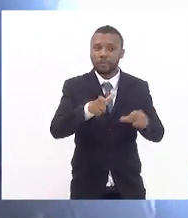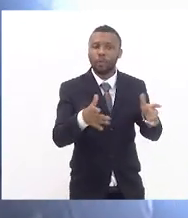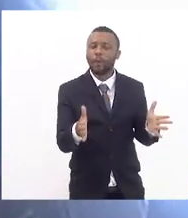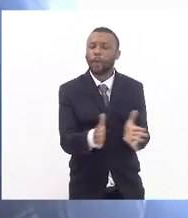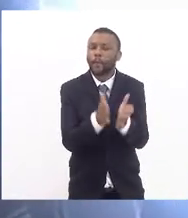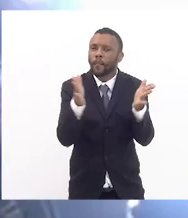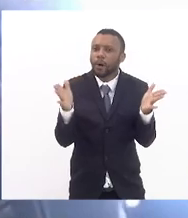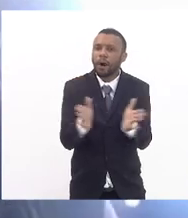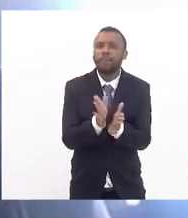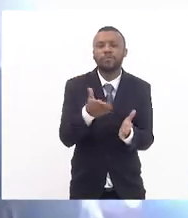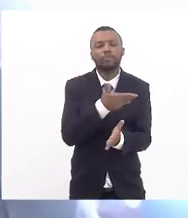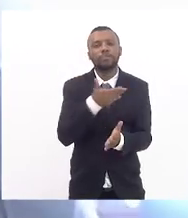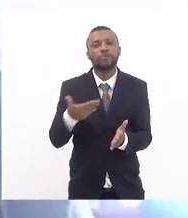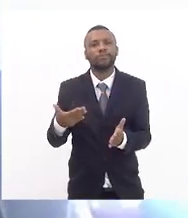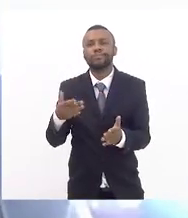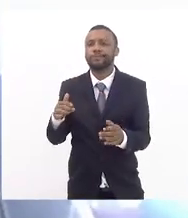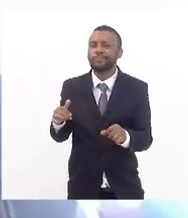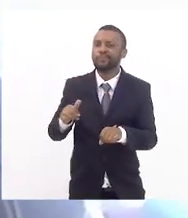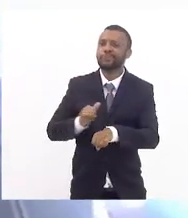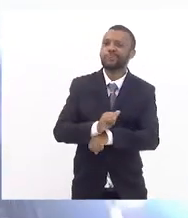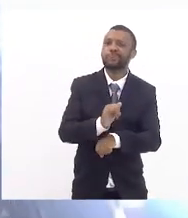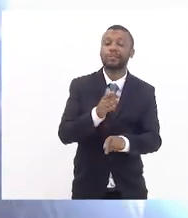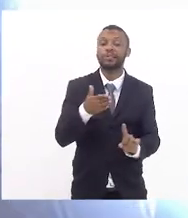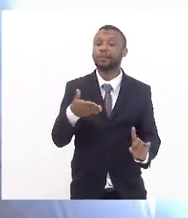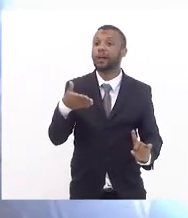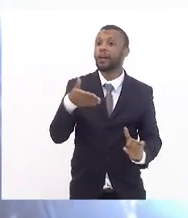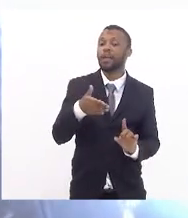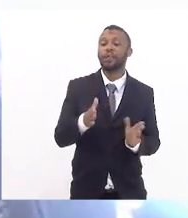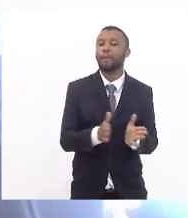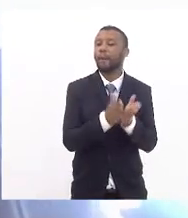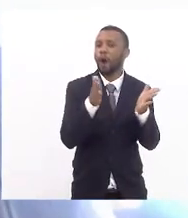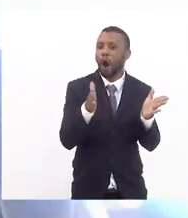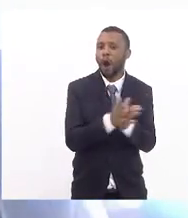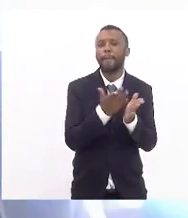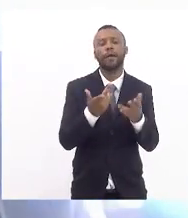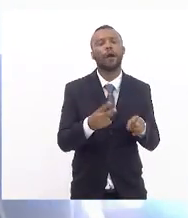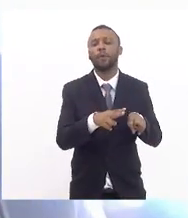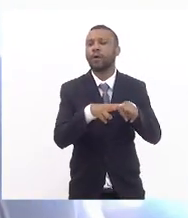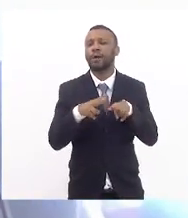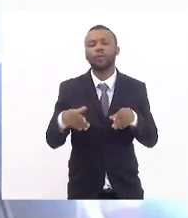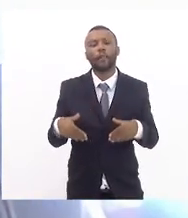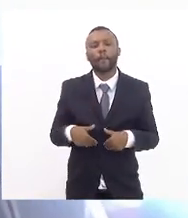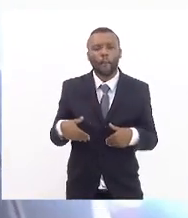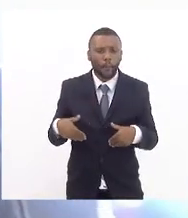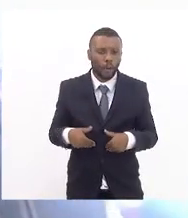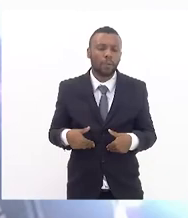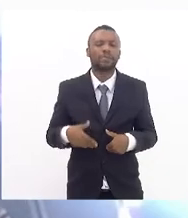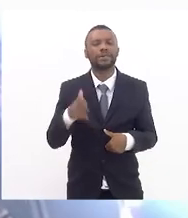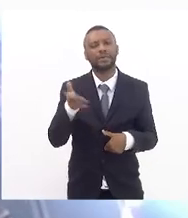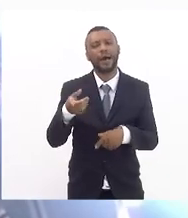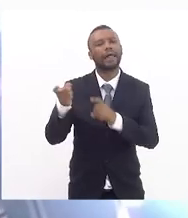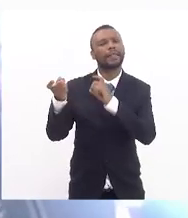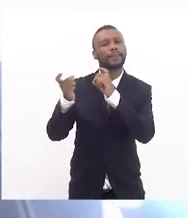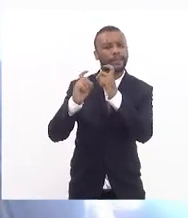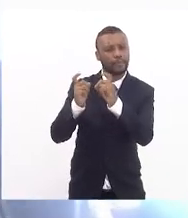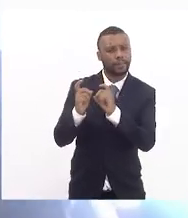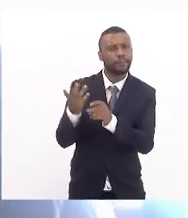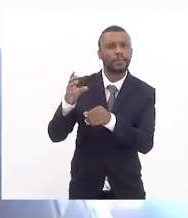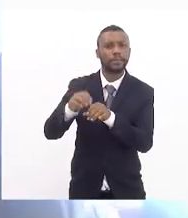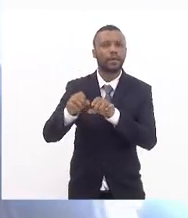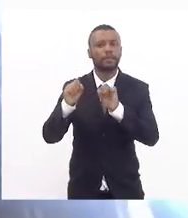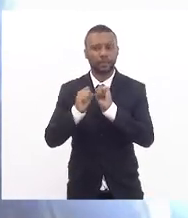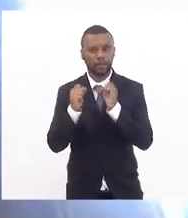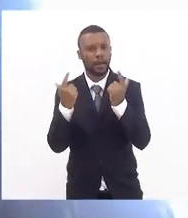das violações diretamente vinculadas a esse empobrecimento, a fome, né, como muito debatemos aqui na casa, mas é